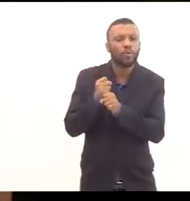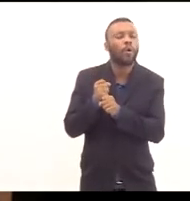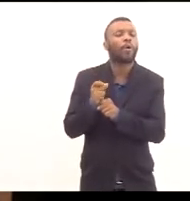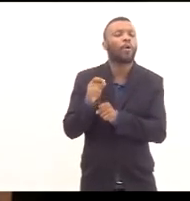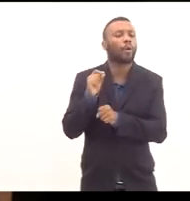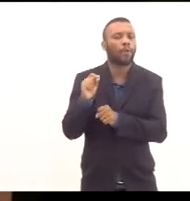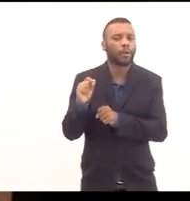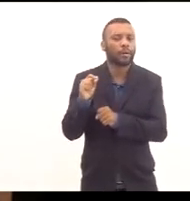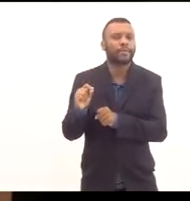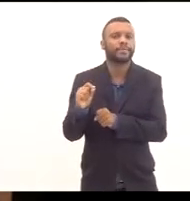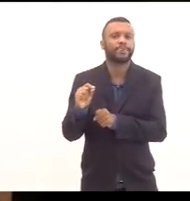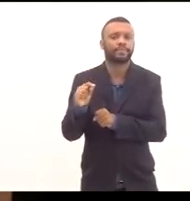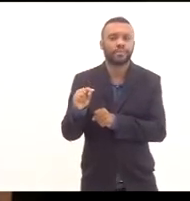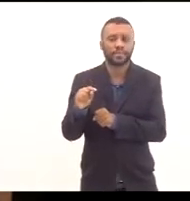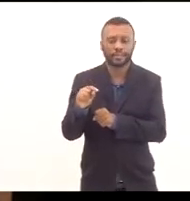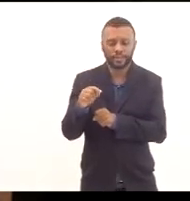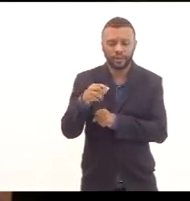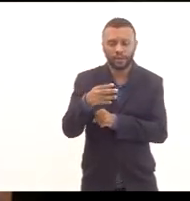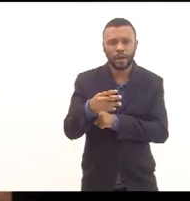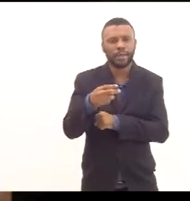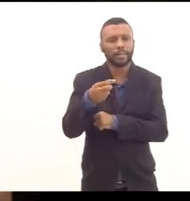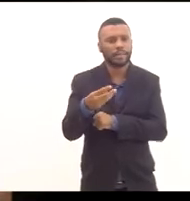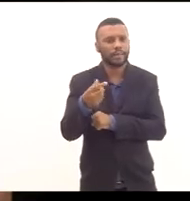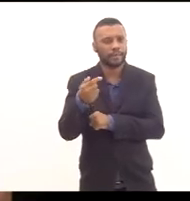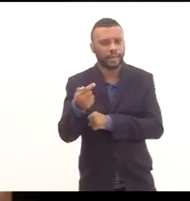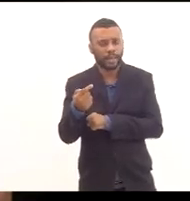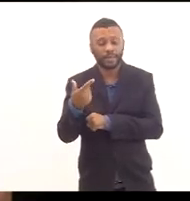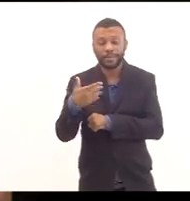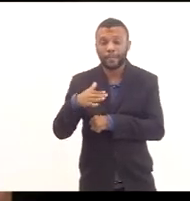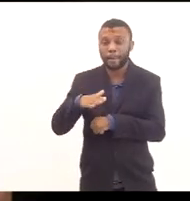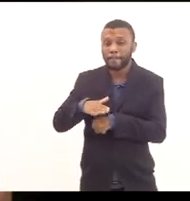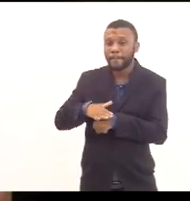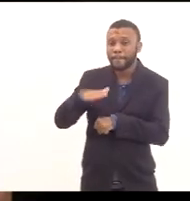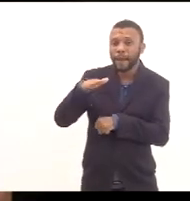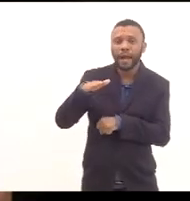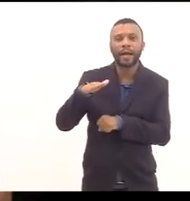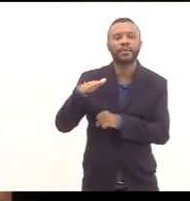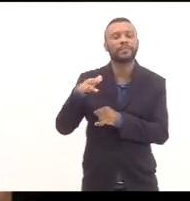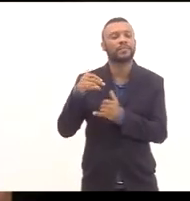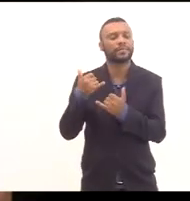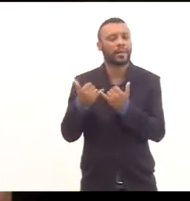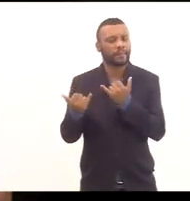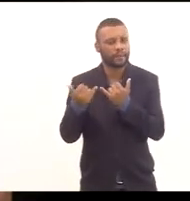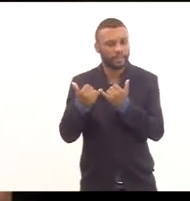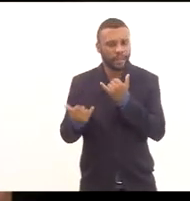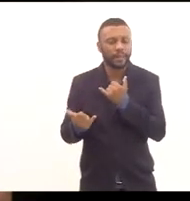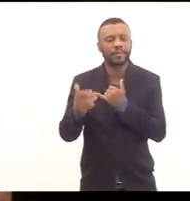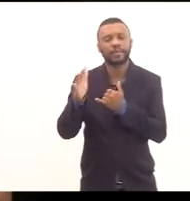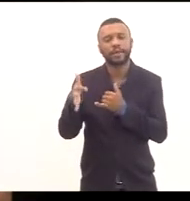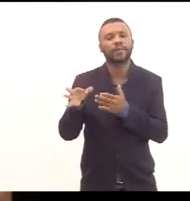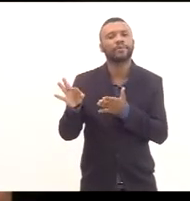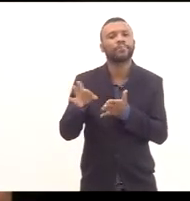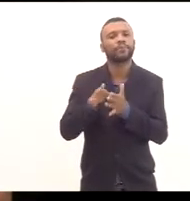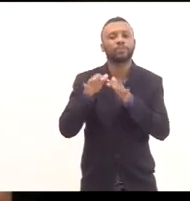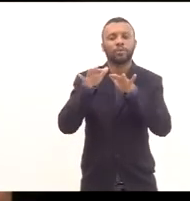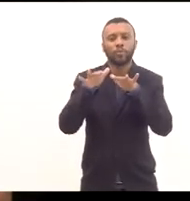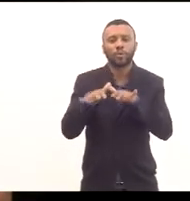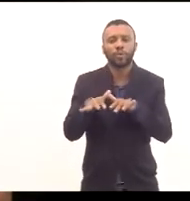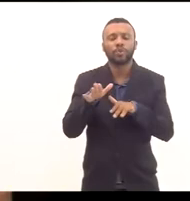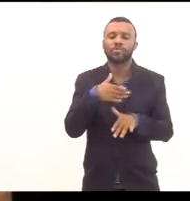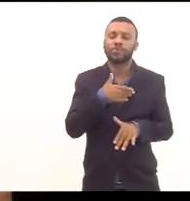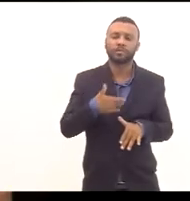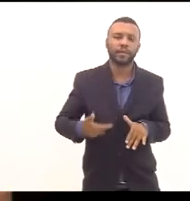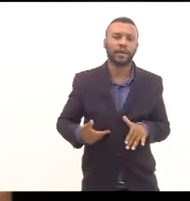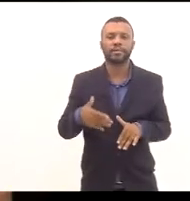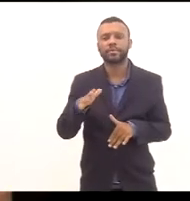é dessas 437 mais da metade já tinham feito o cadastro conosco no estado de já